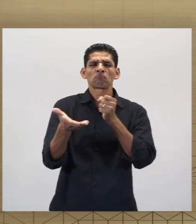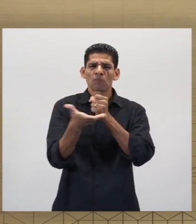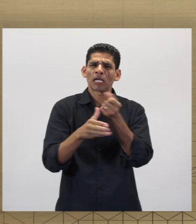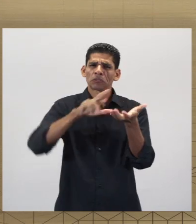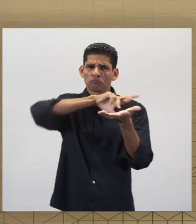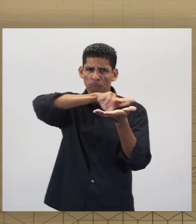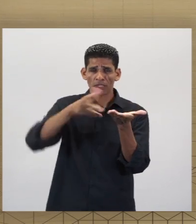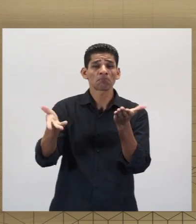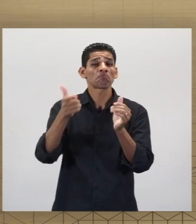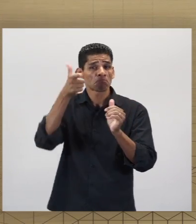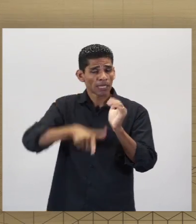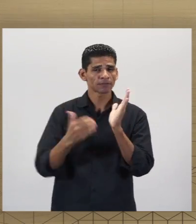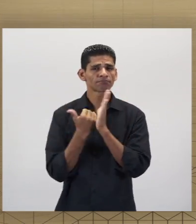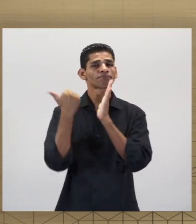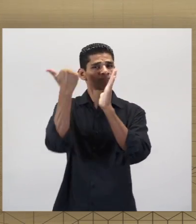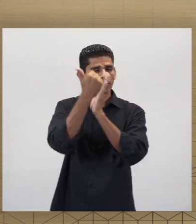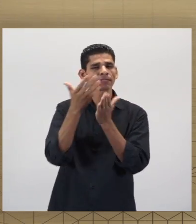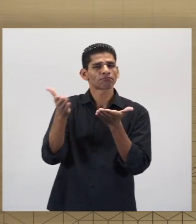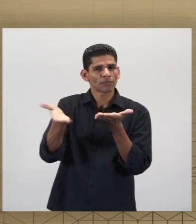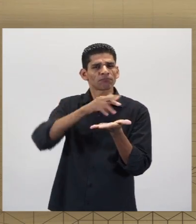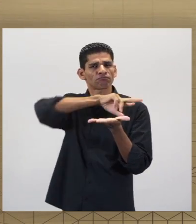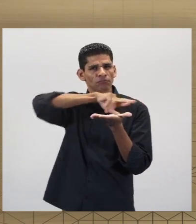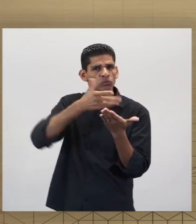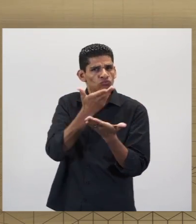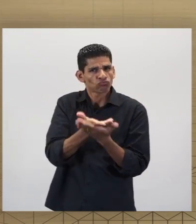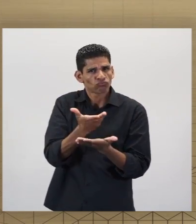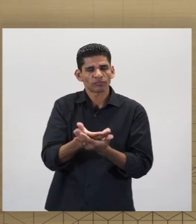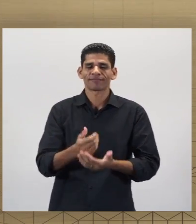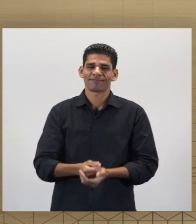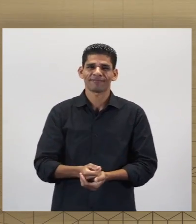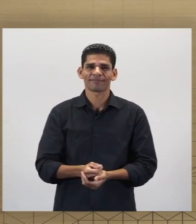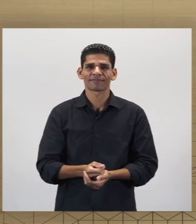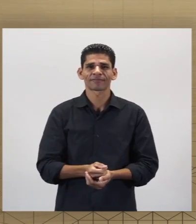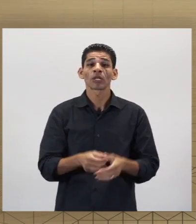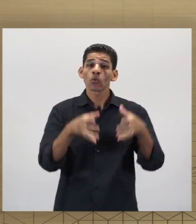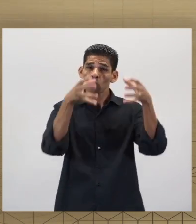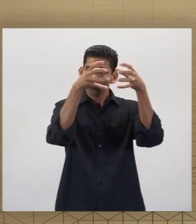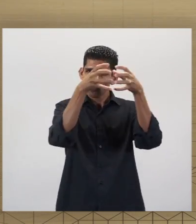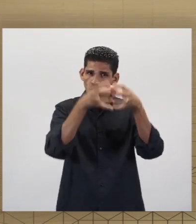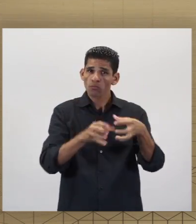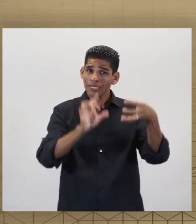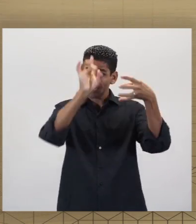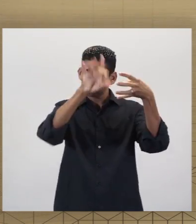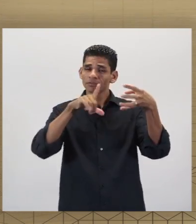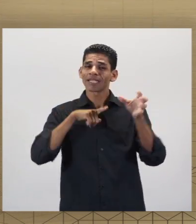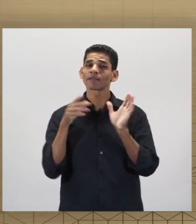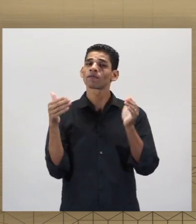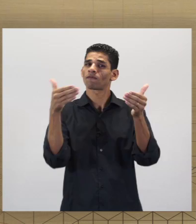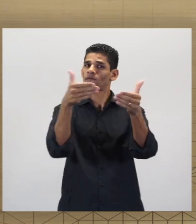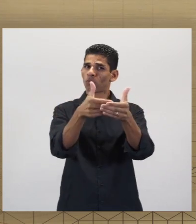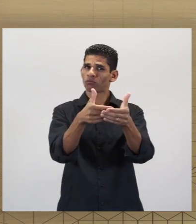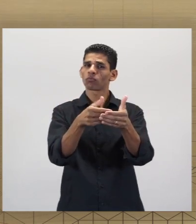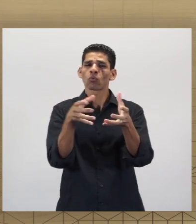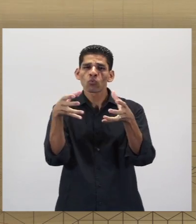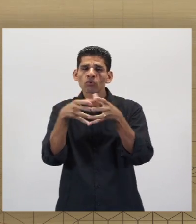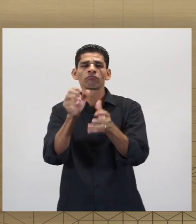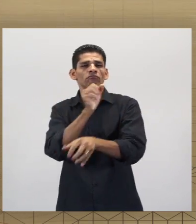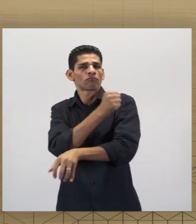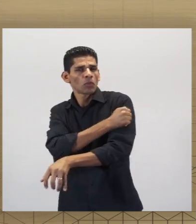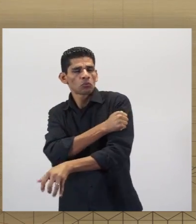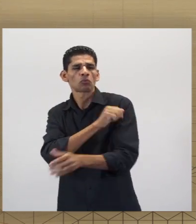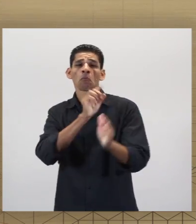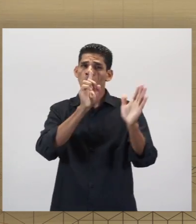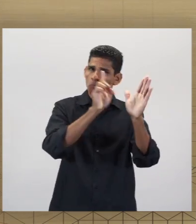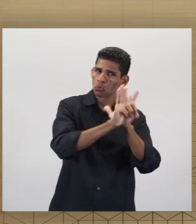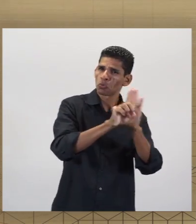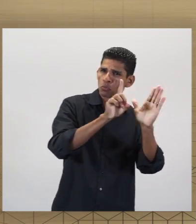bibliografia básica e a bibliografia complementar. Temos também, em cada unidade, um fórum onde os alunos poderão